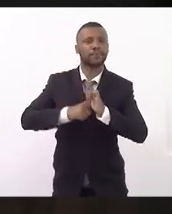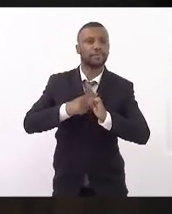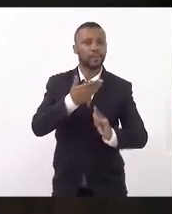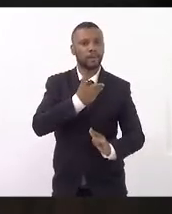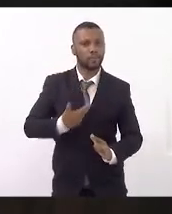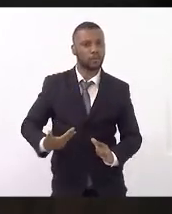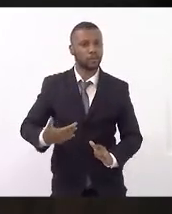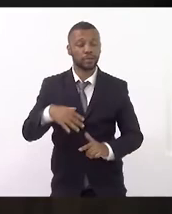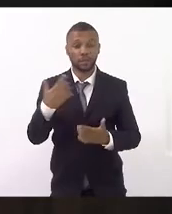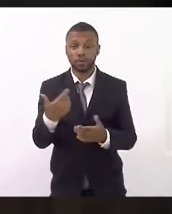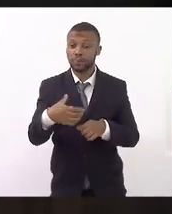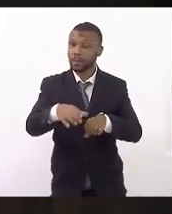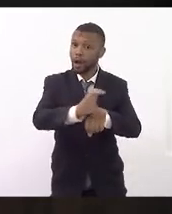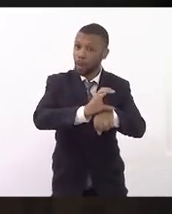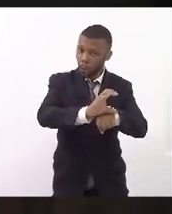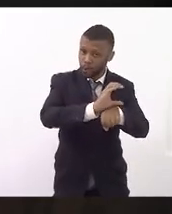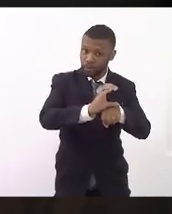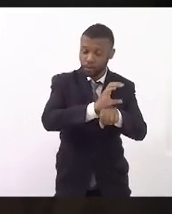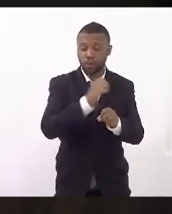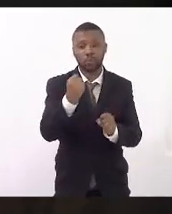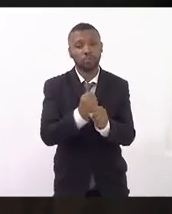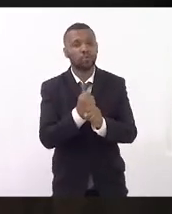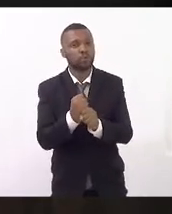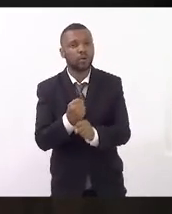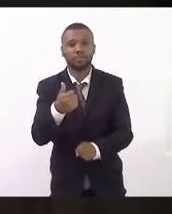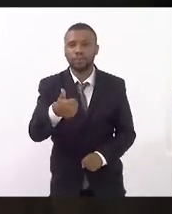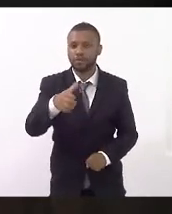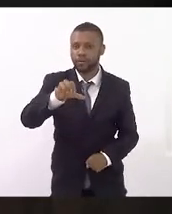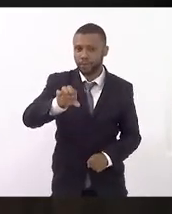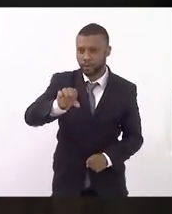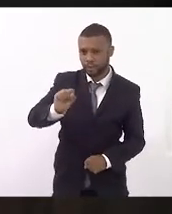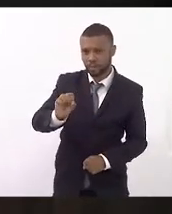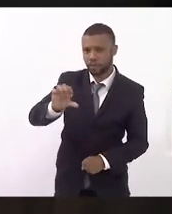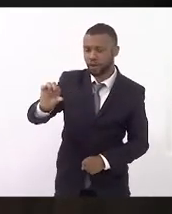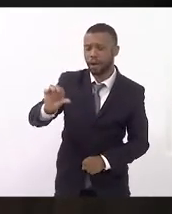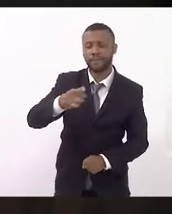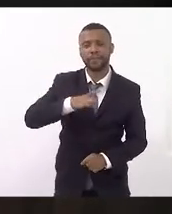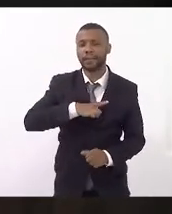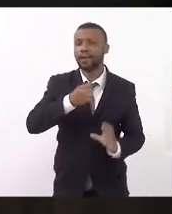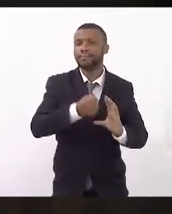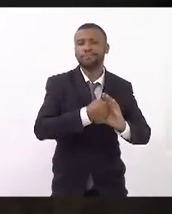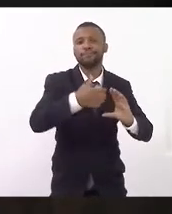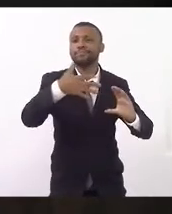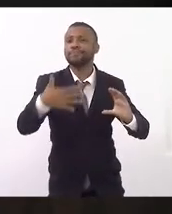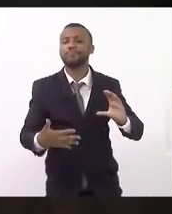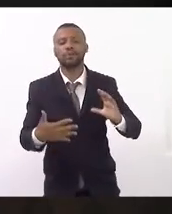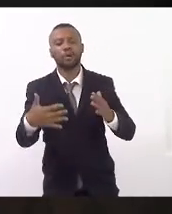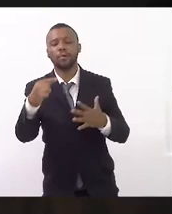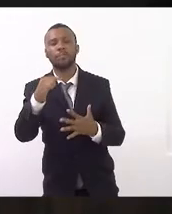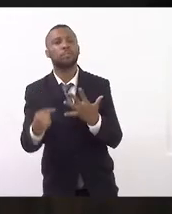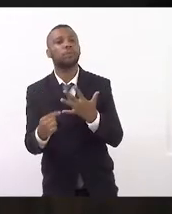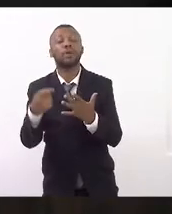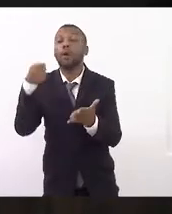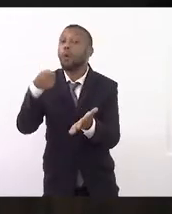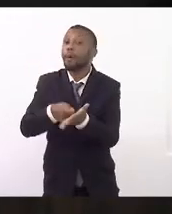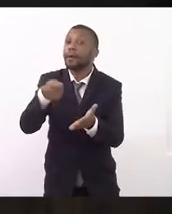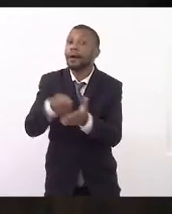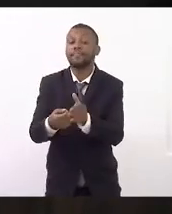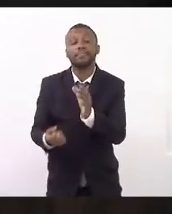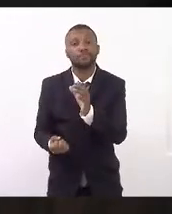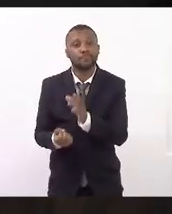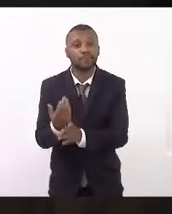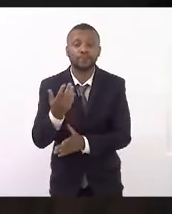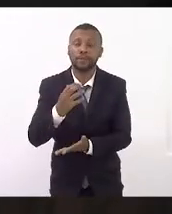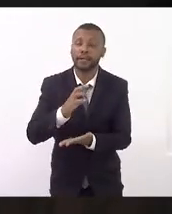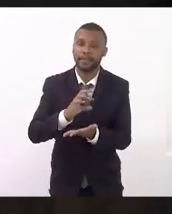dispositivo na Constituição de 89 que obrigava a instalação de uma comissão